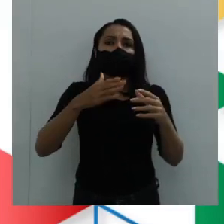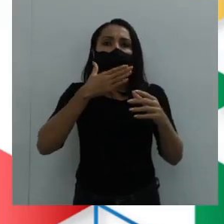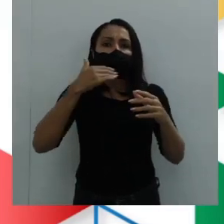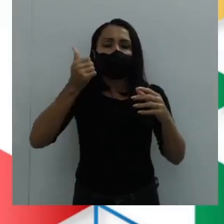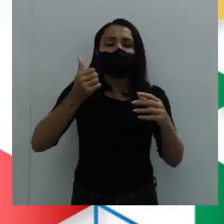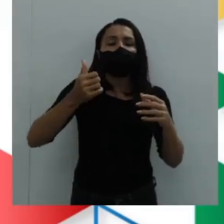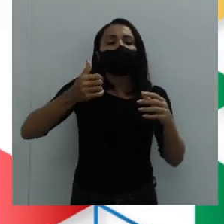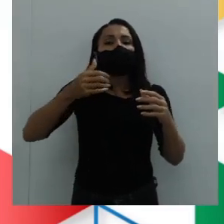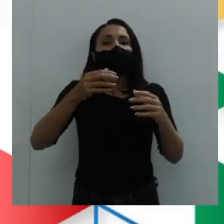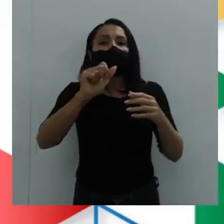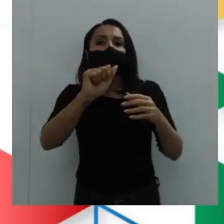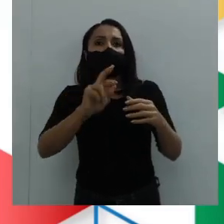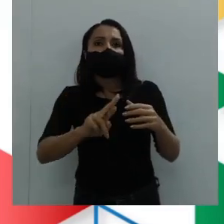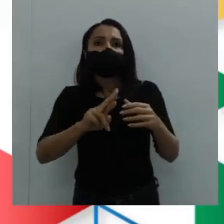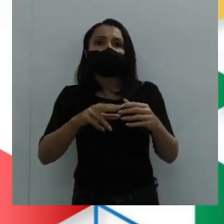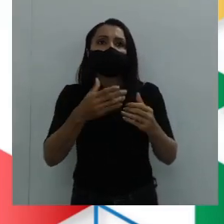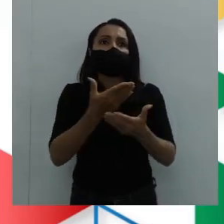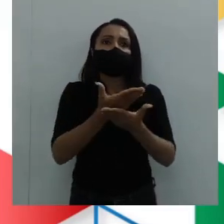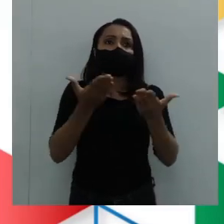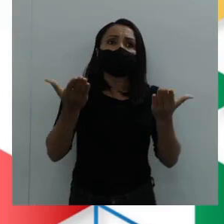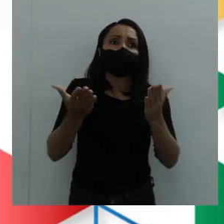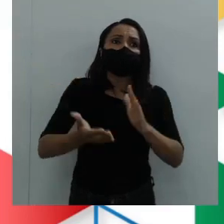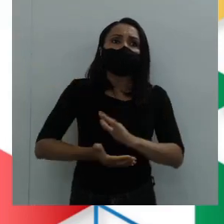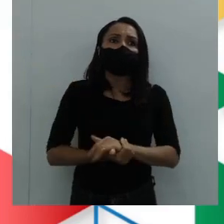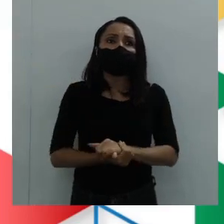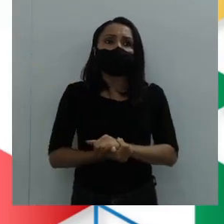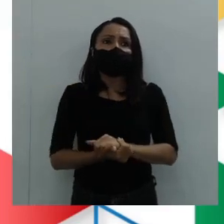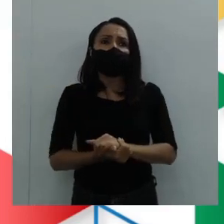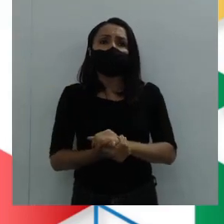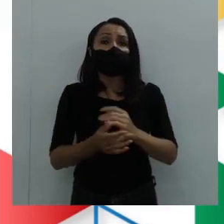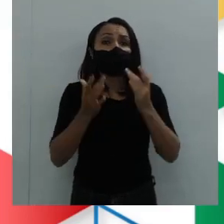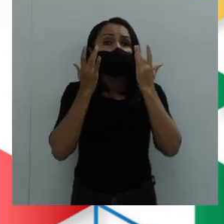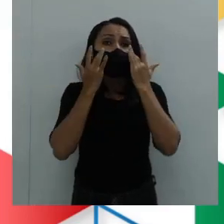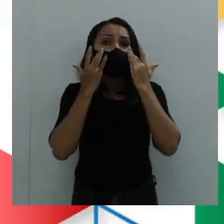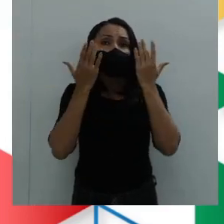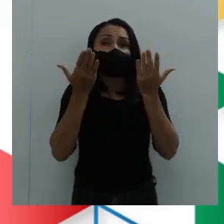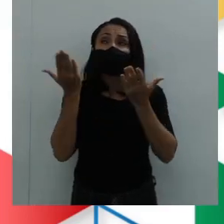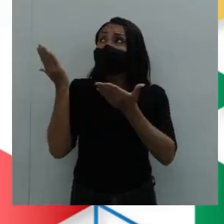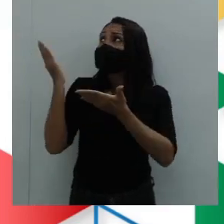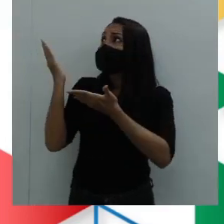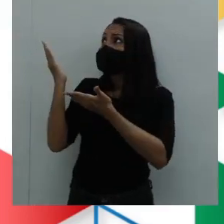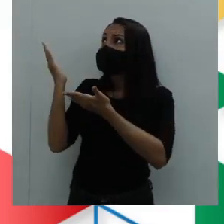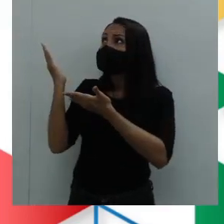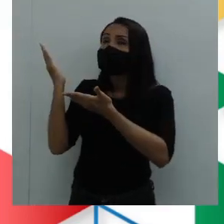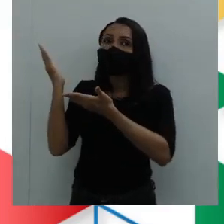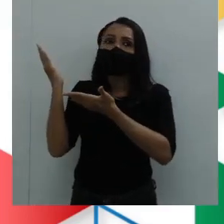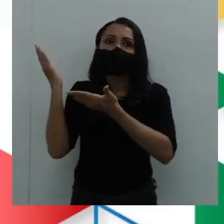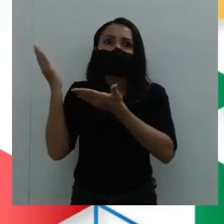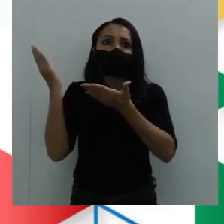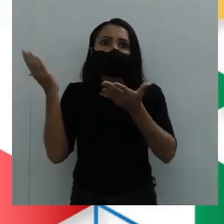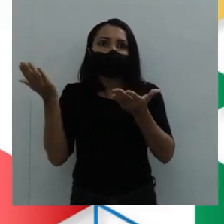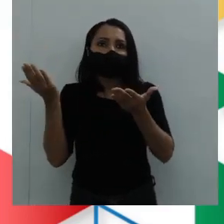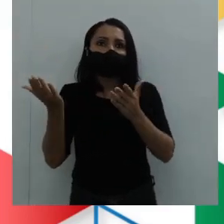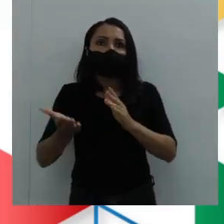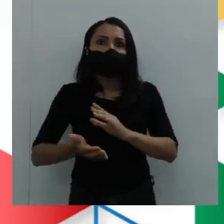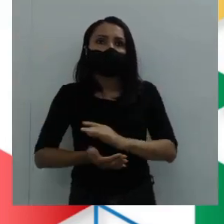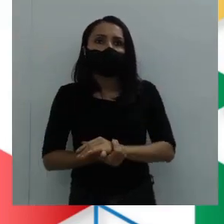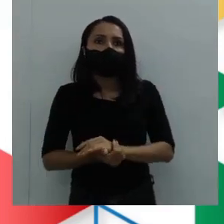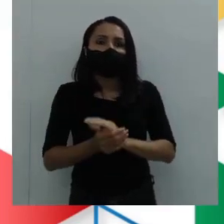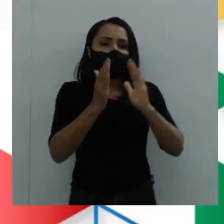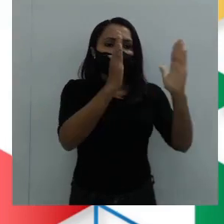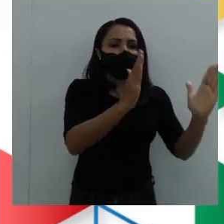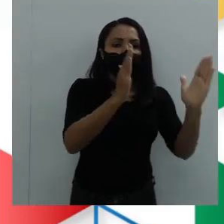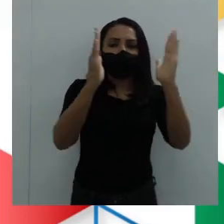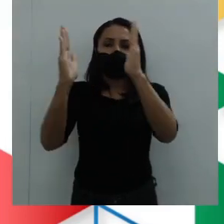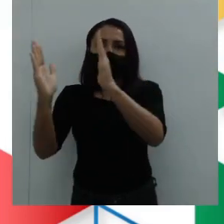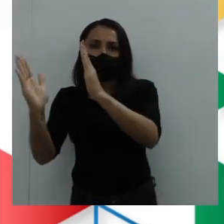na imagem aí, que está na telinha, você já começa a observar, né? A imagem ela está ali dividida no meio. Então, quando você vê essa